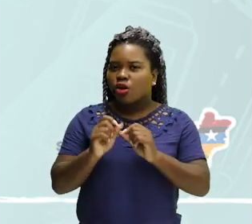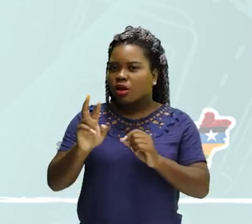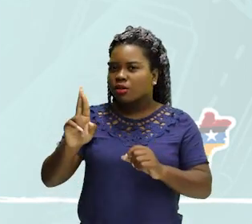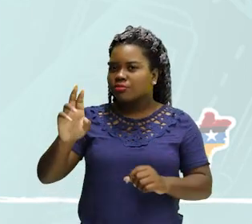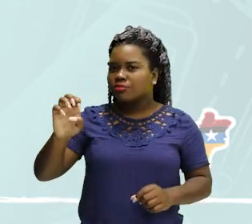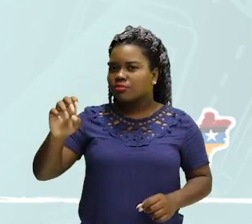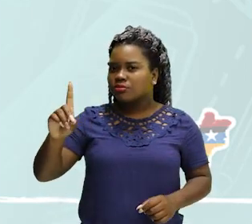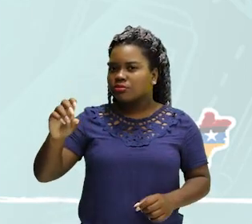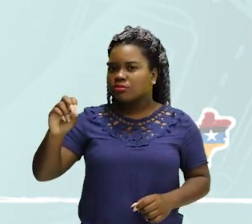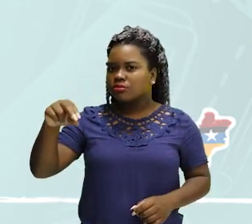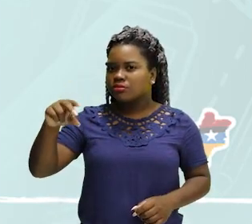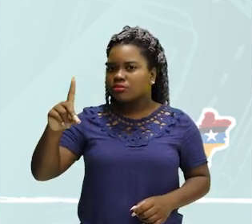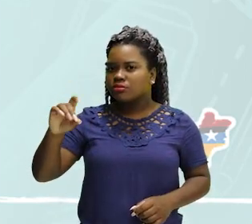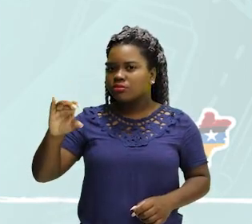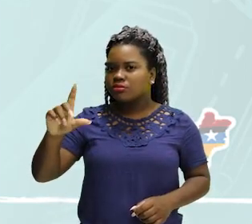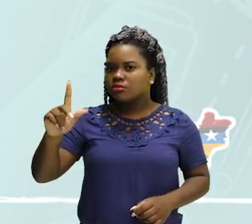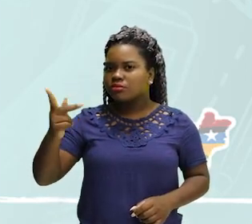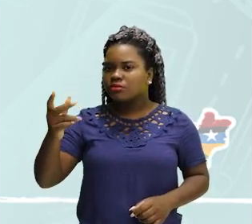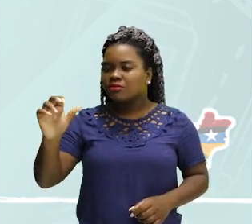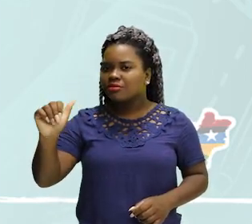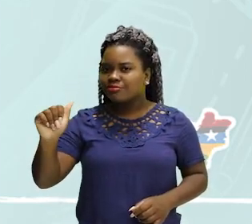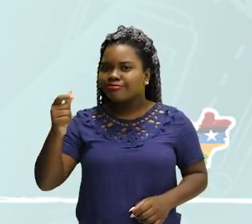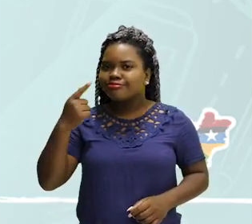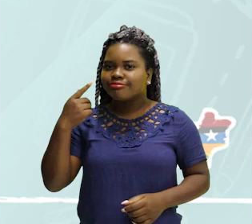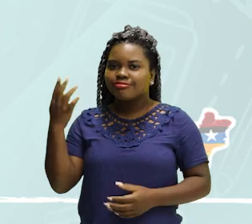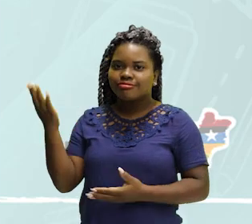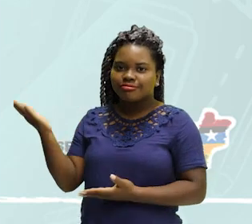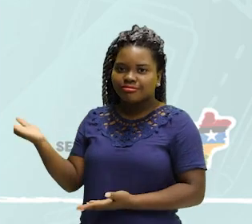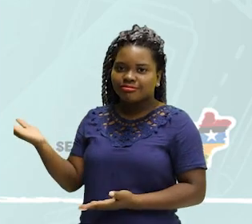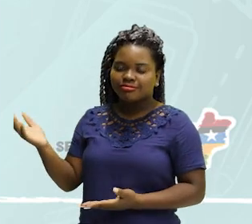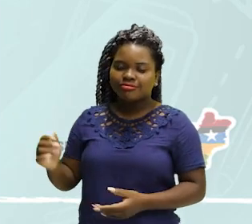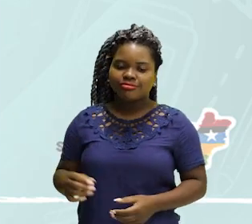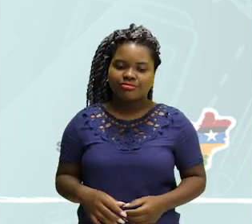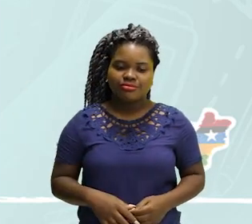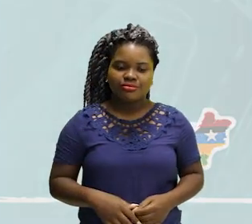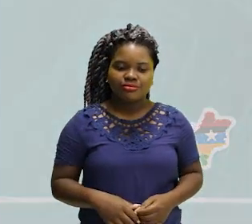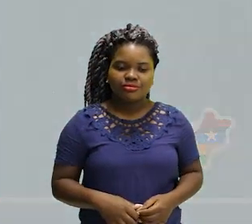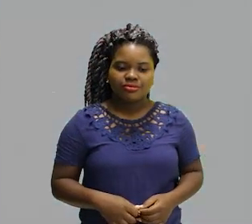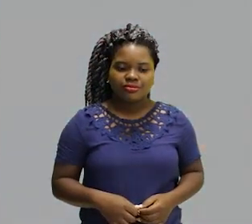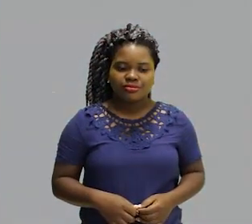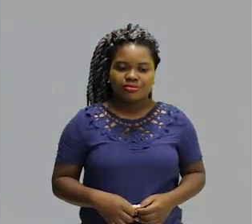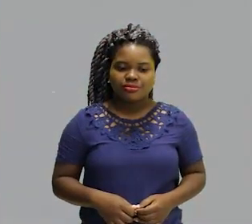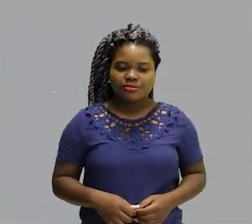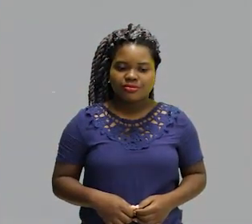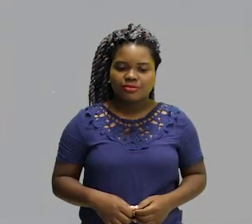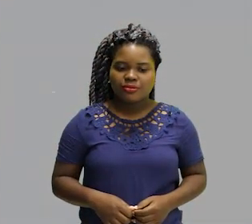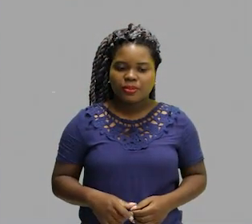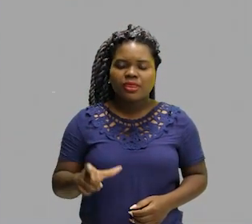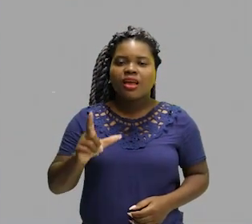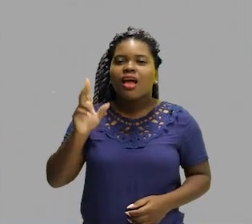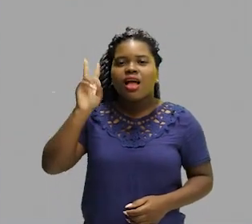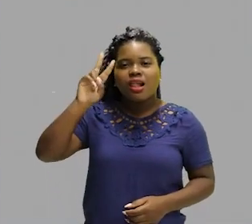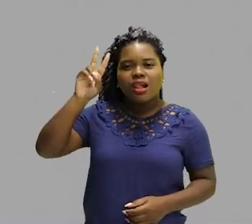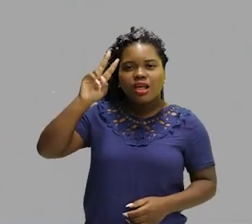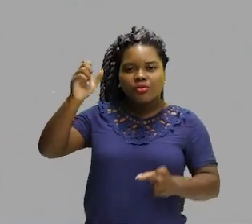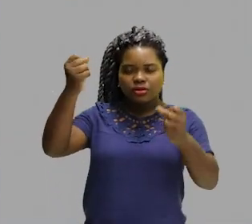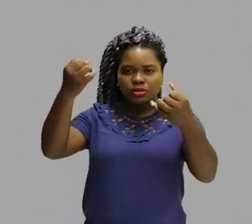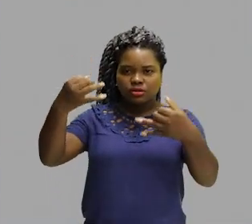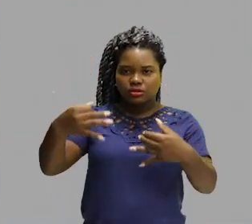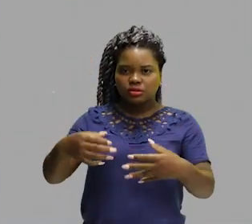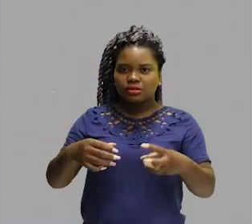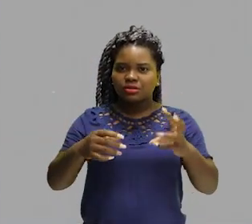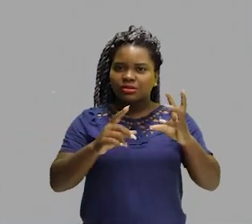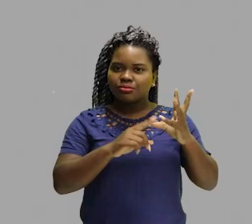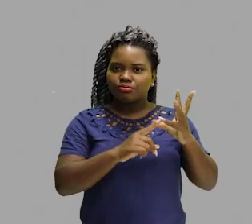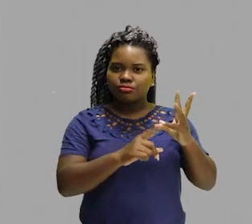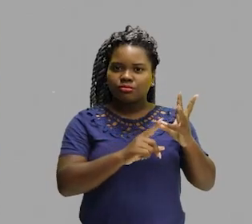São estrofes com versos com 5 ou 7 sílabas poéticas. Lembra que eu falei de sílaba poética? Sílaba poética é uma